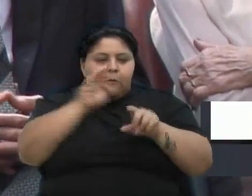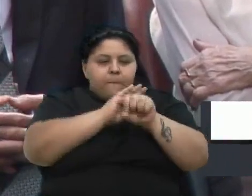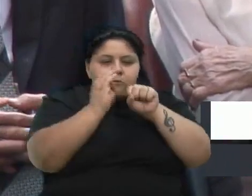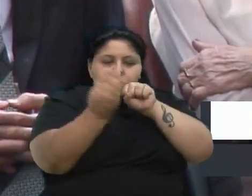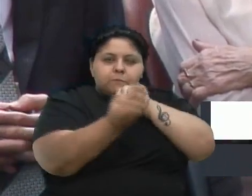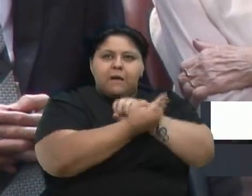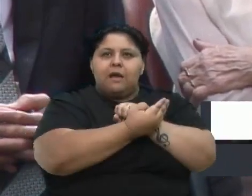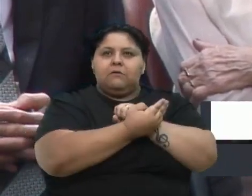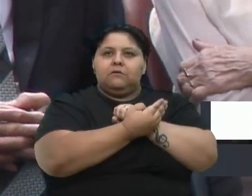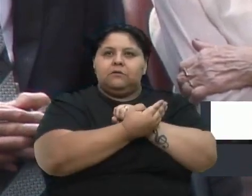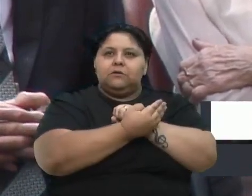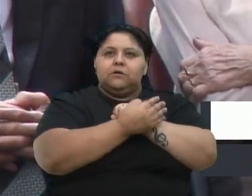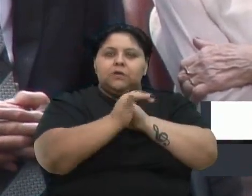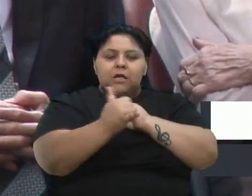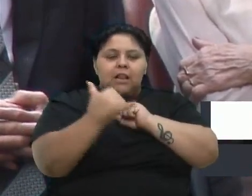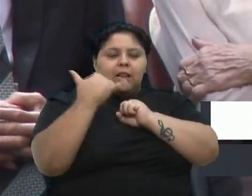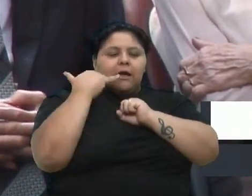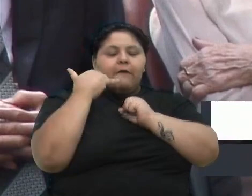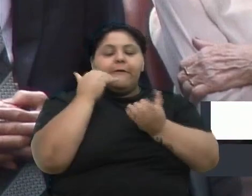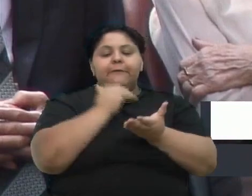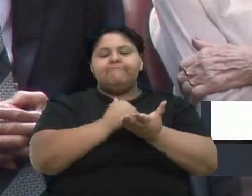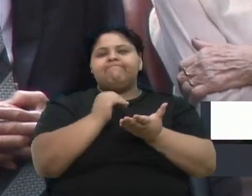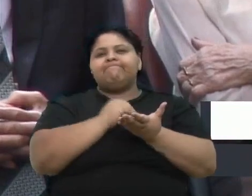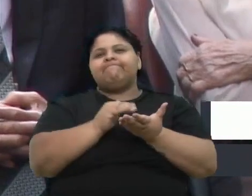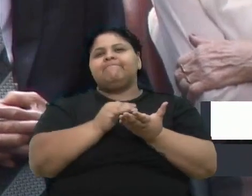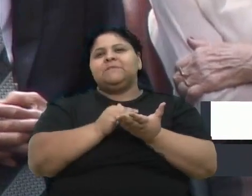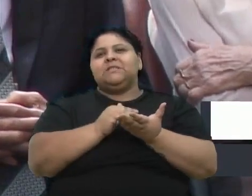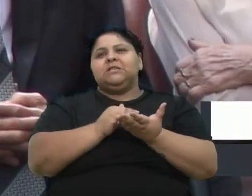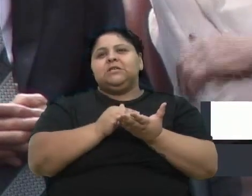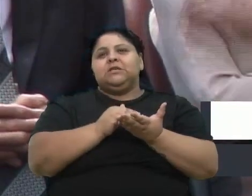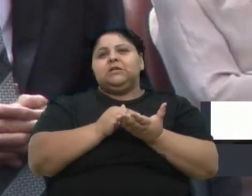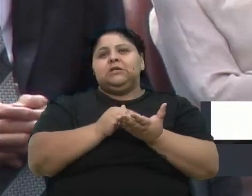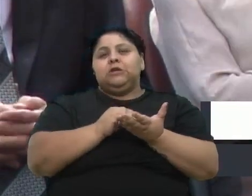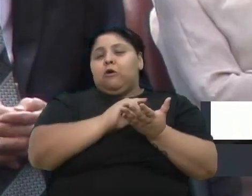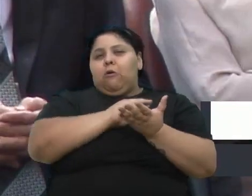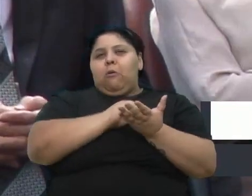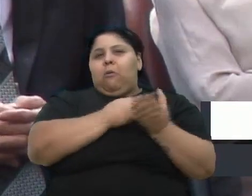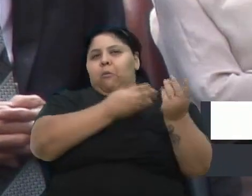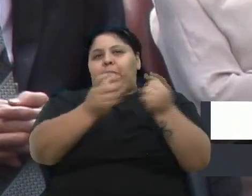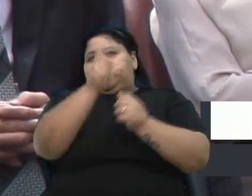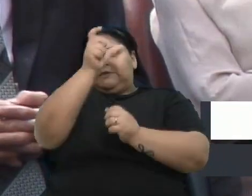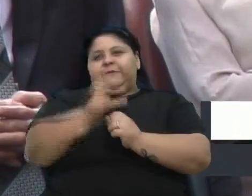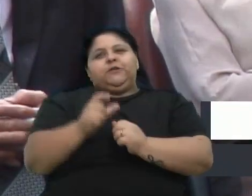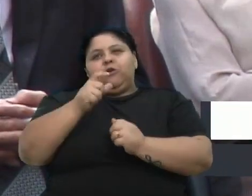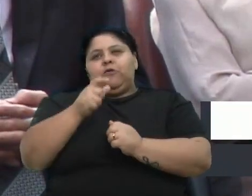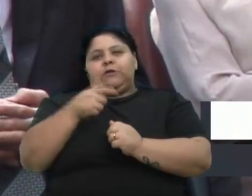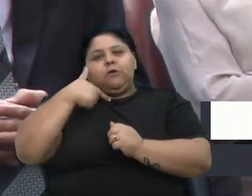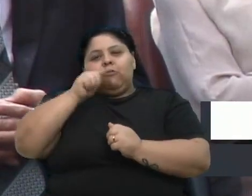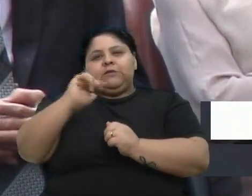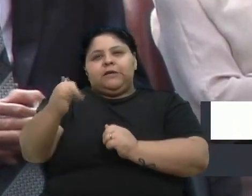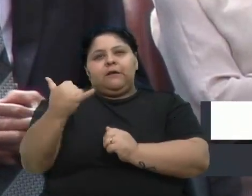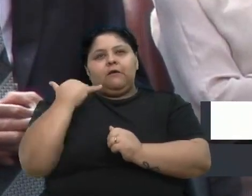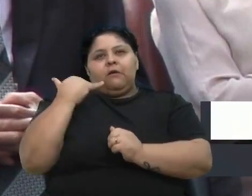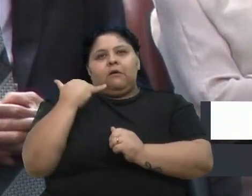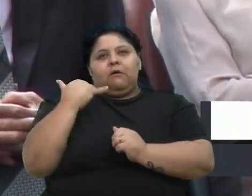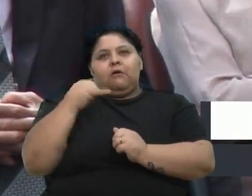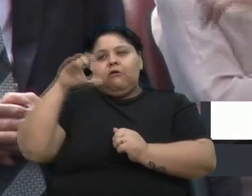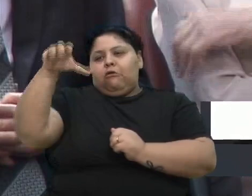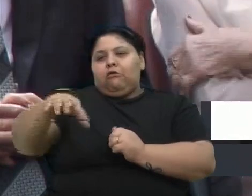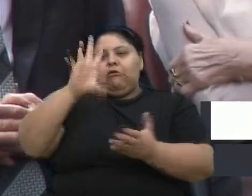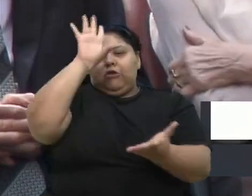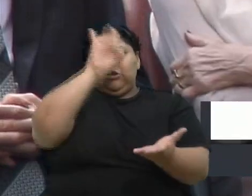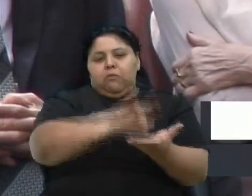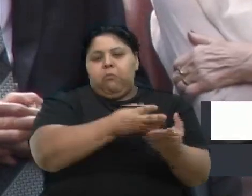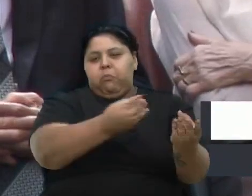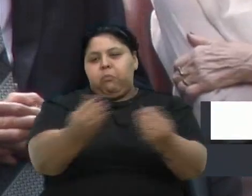tentava ligar para o secretário, tentava ligar para diversas pessoas, a gente não conseguia ligar para os órgãos oficiais, porque já estava muito